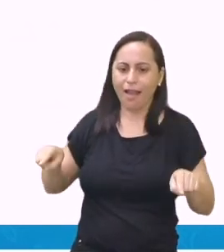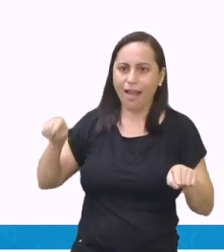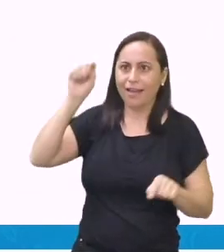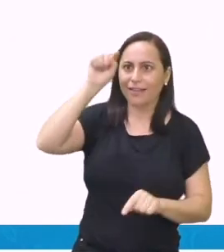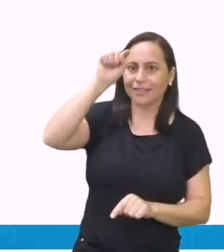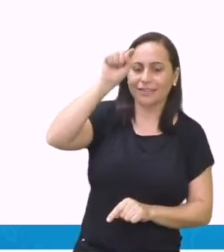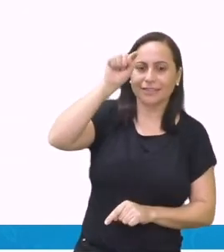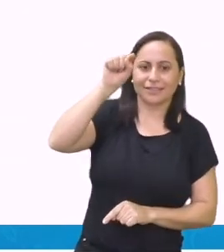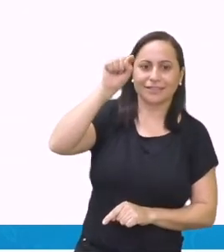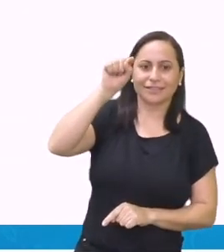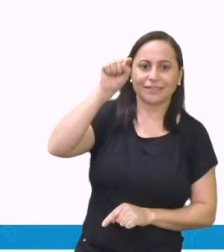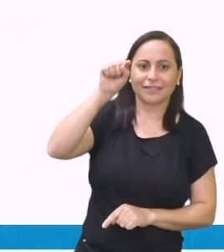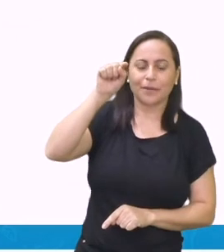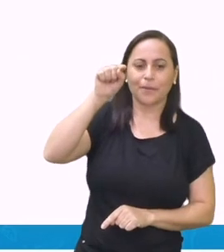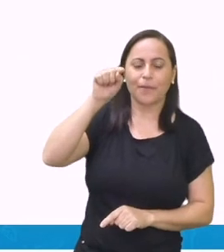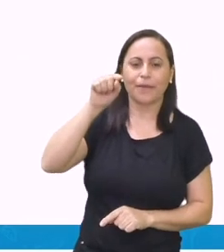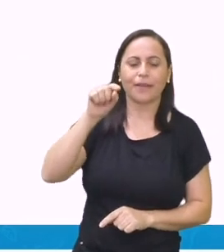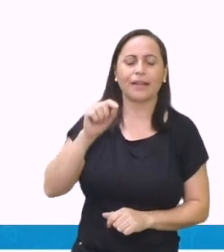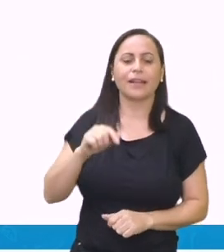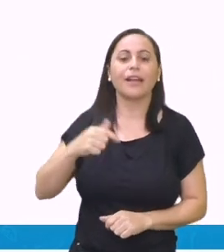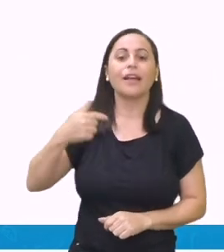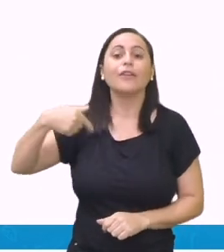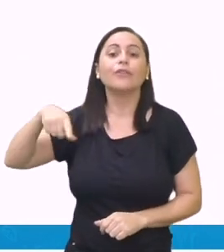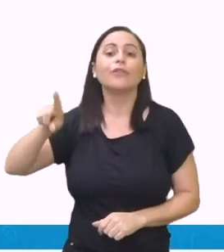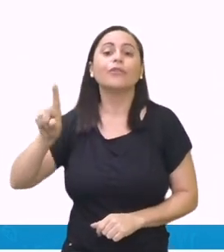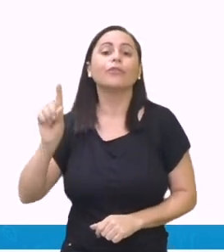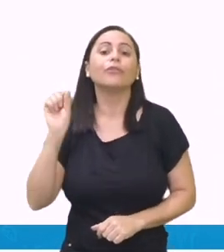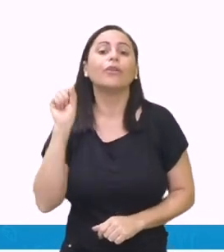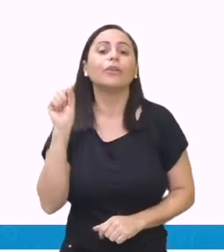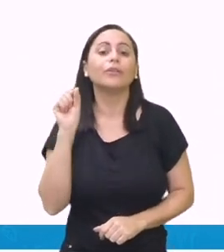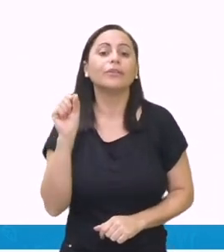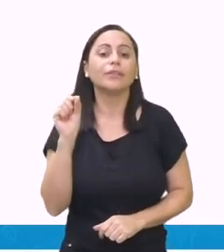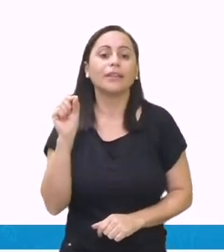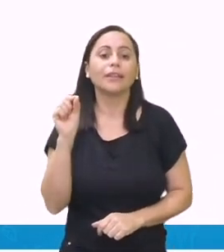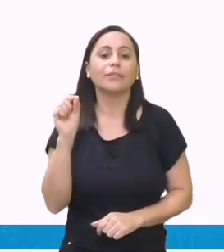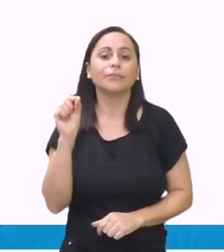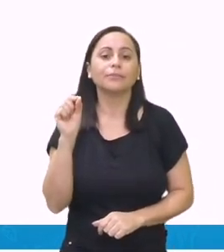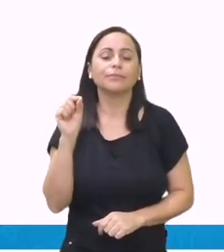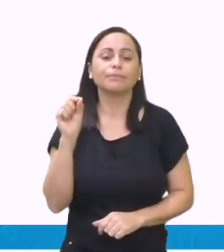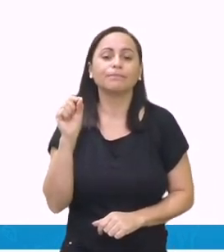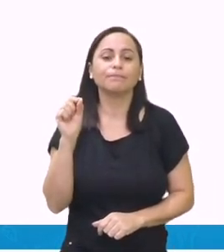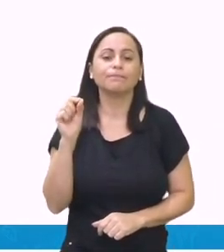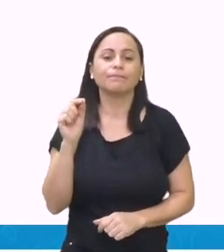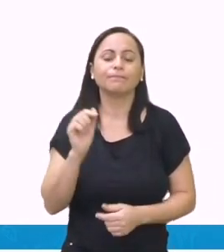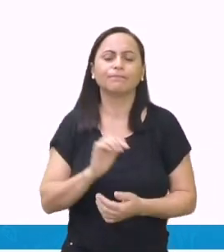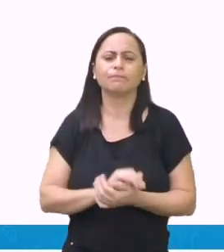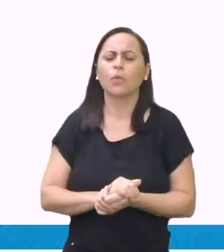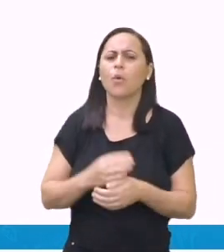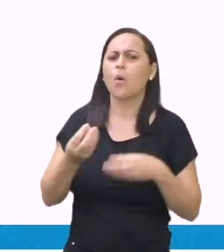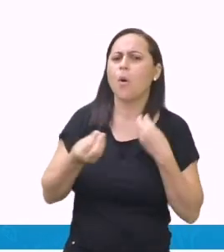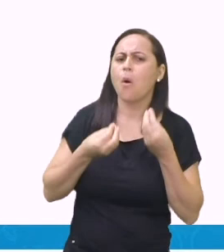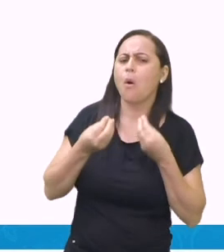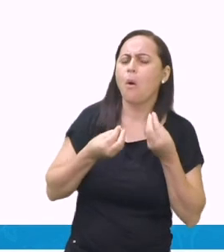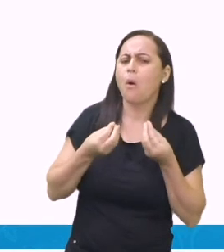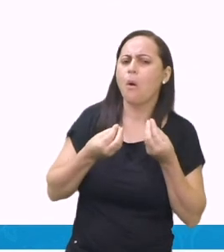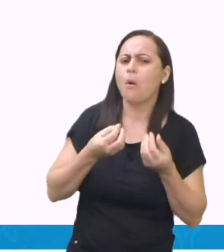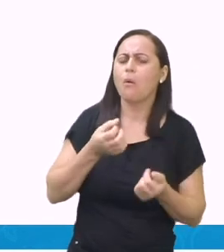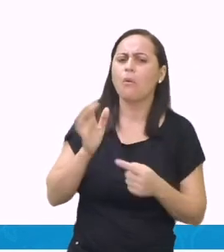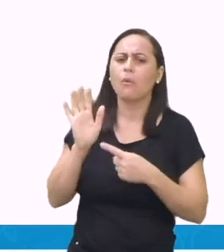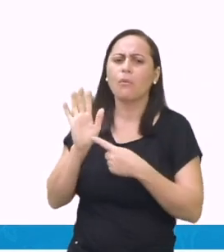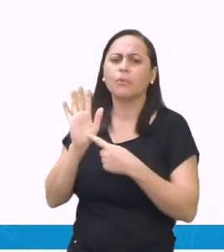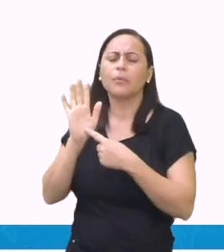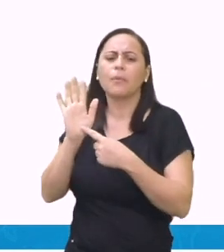Ele foi o... Aqui tem até um número. Como eu represento o número 1 em